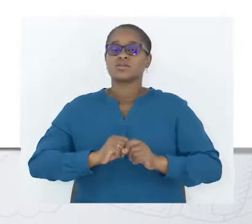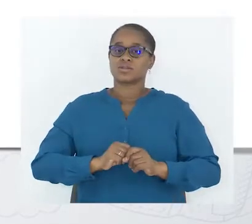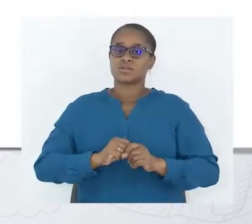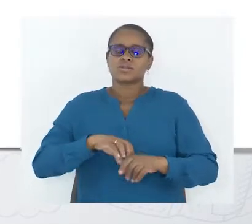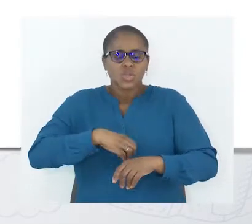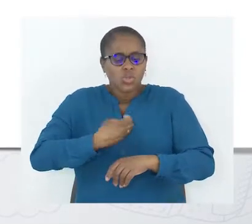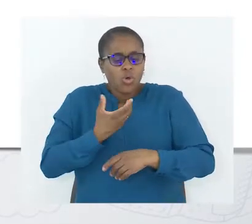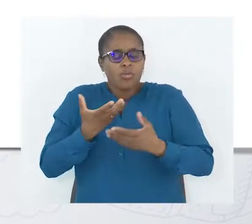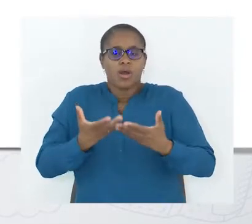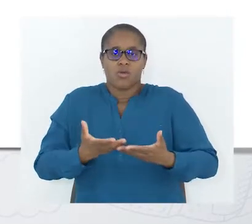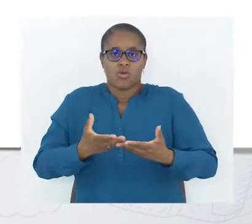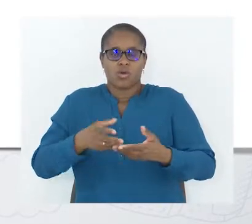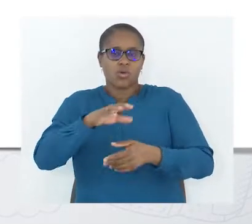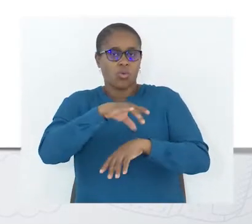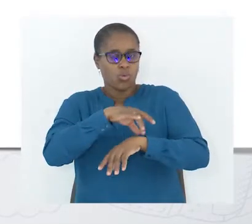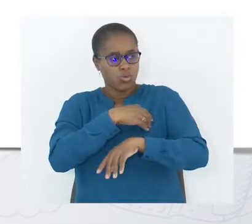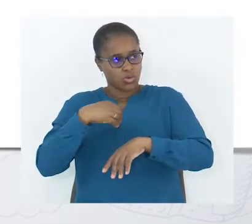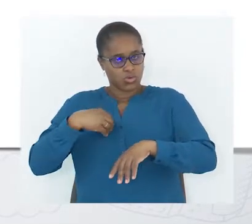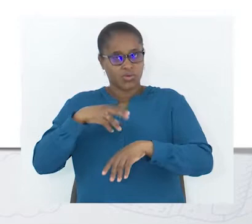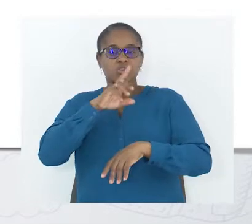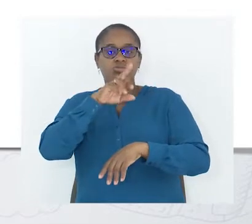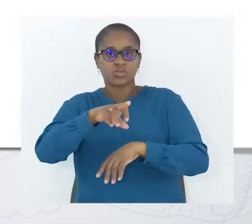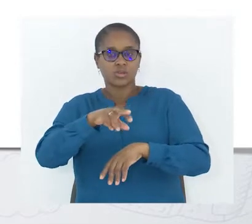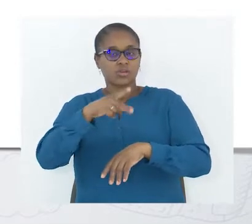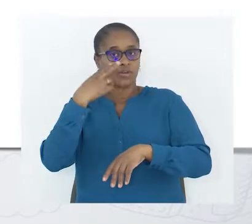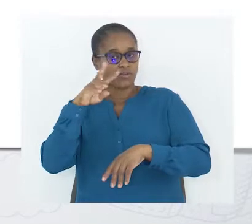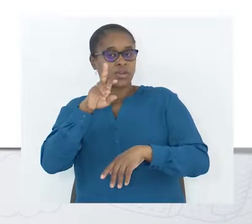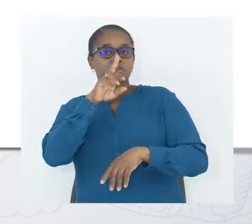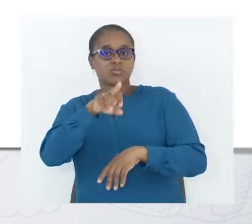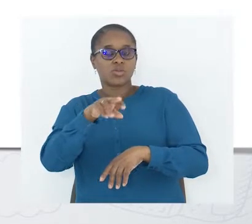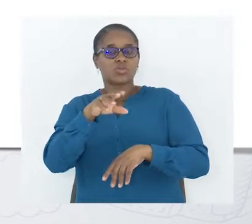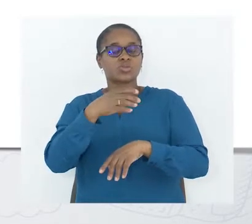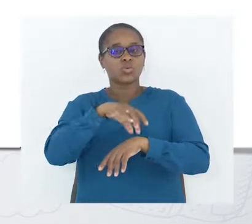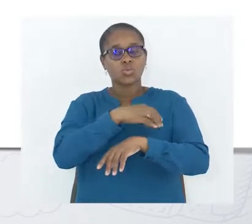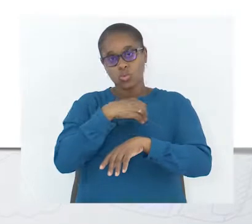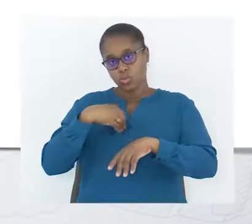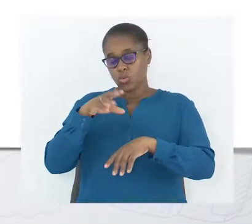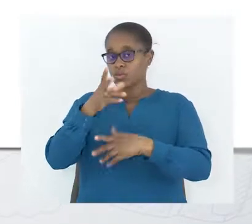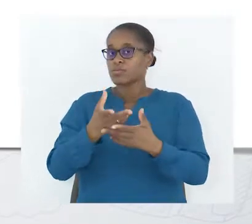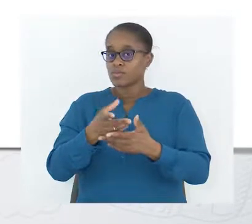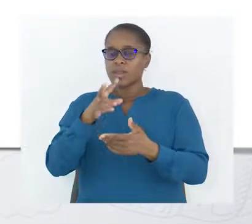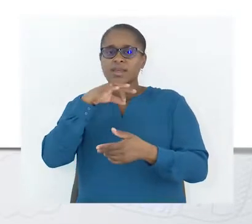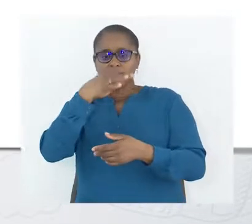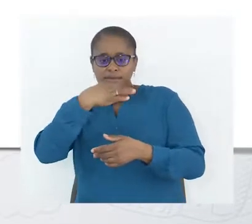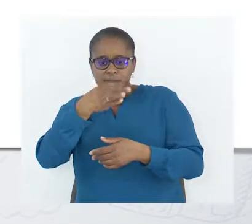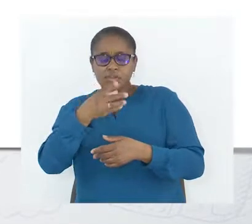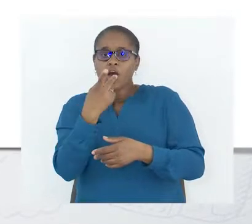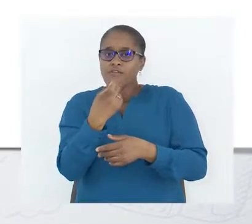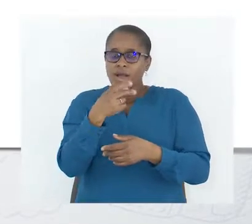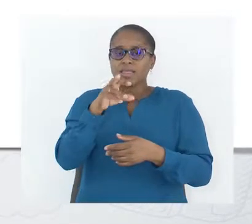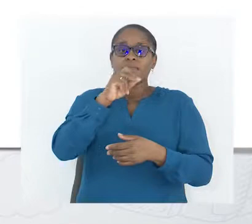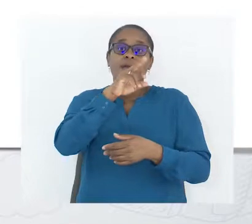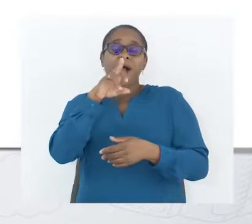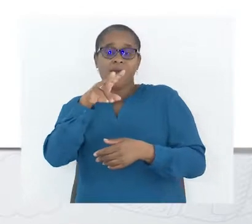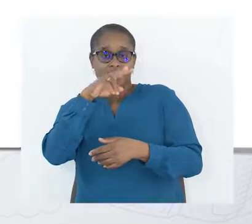sintoma? Agora, o doutor vai responder, vamos ver a resposta do doutor. O doutor disse, sobre a falta de